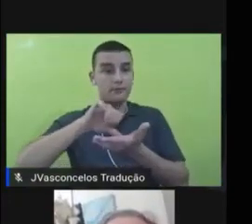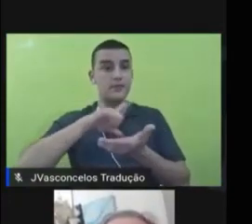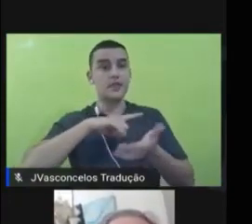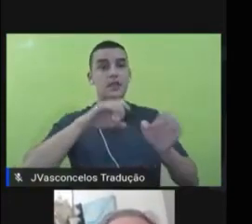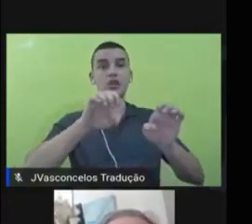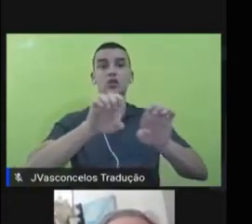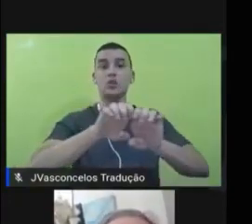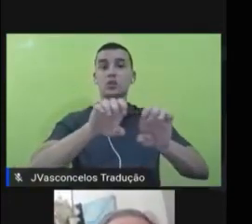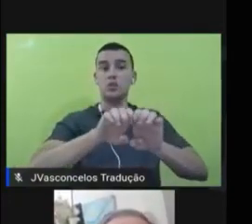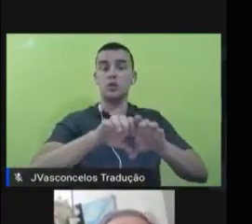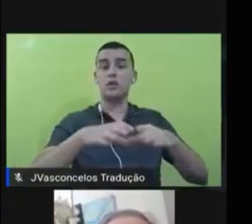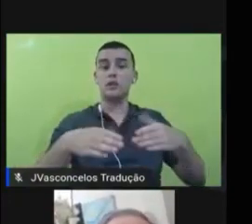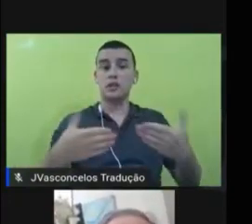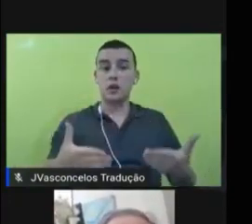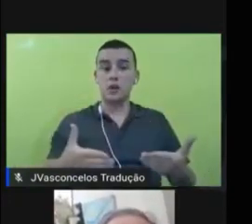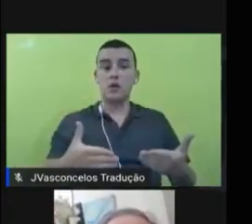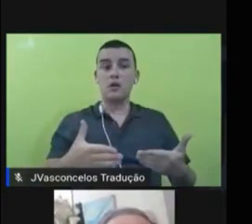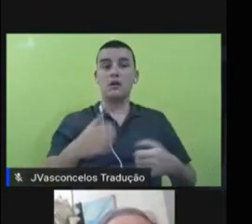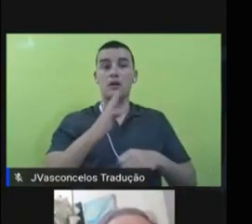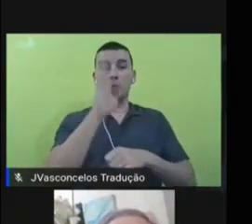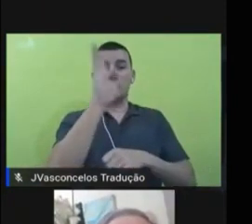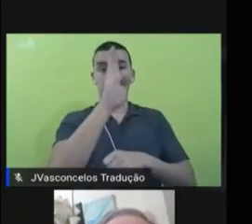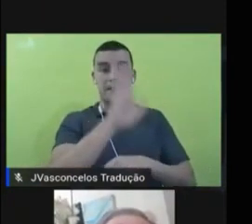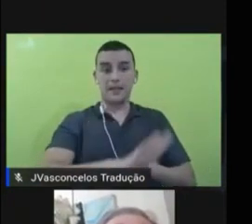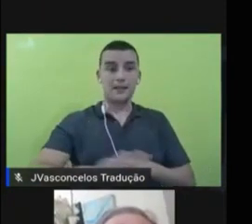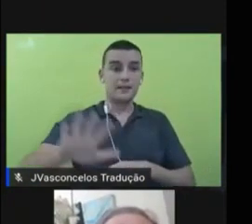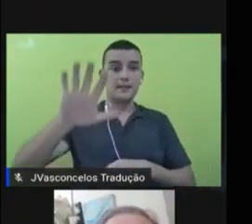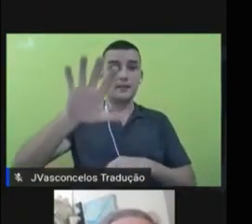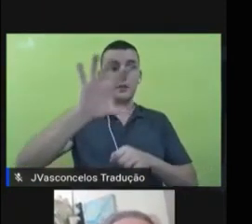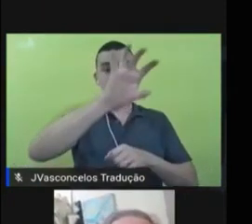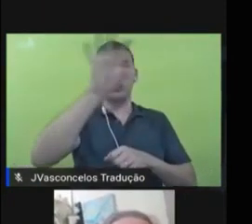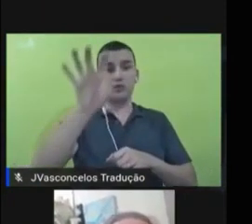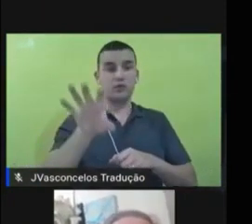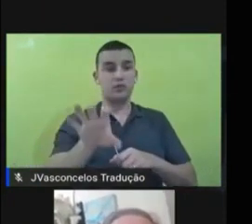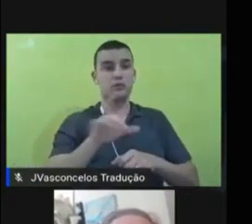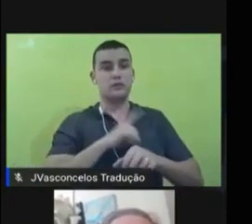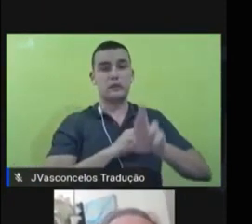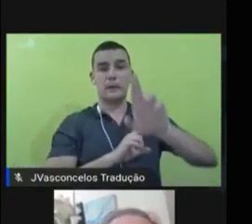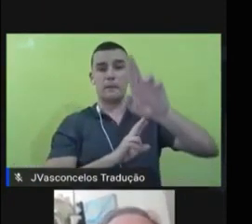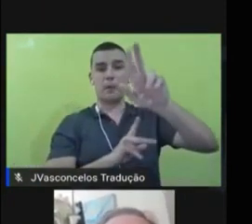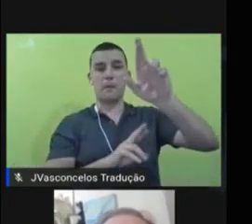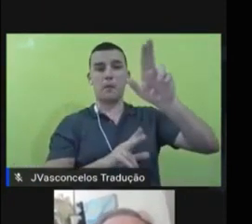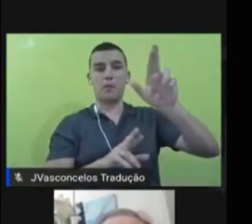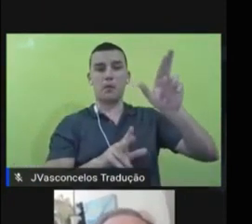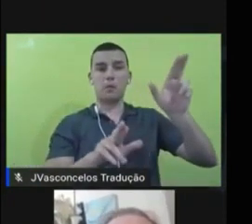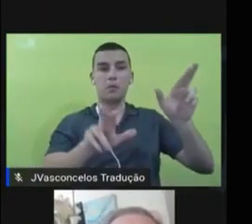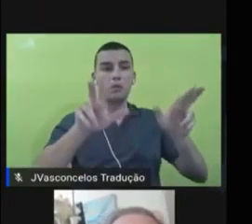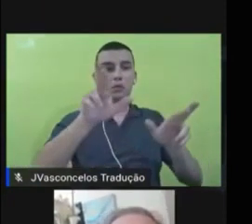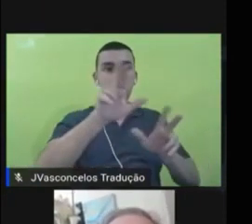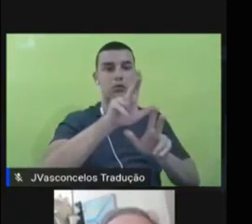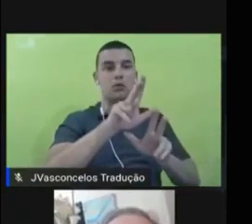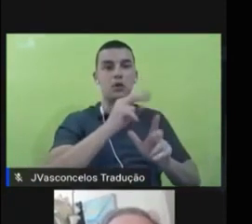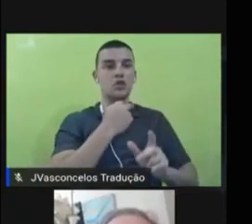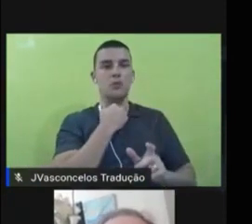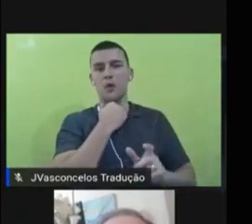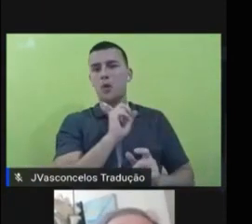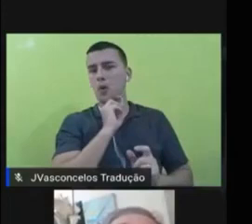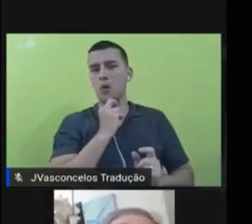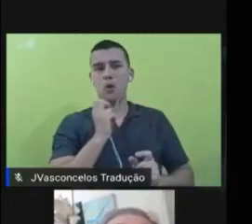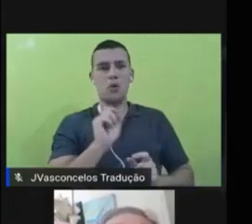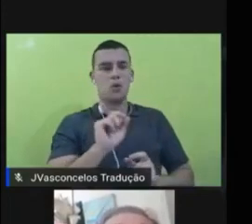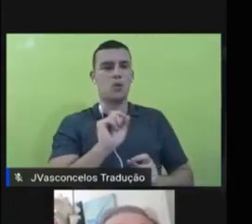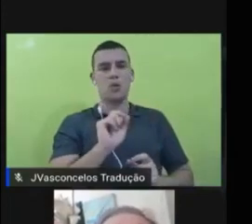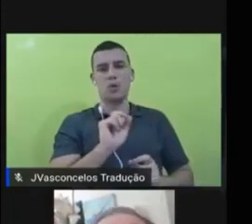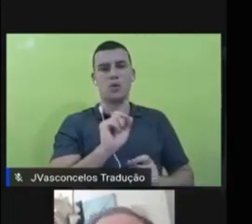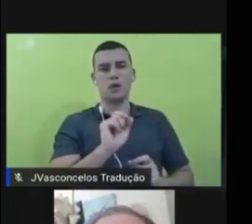Brasil, ele é de uma diversidade imensa. Nós não podemos ter uma definição nós